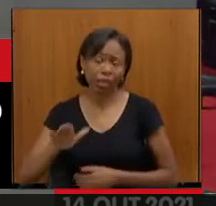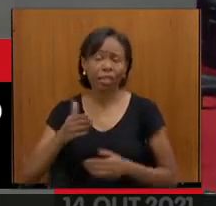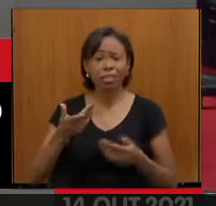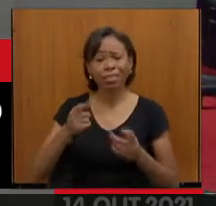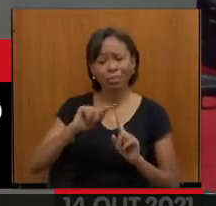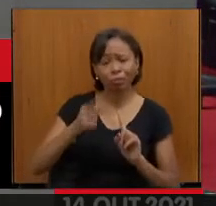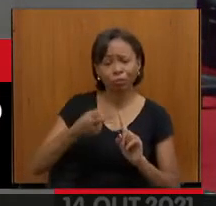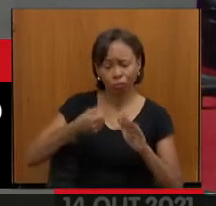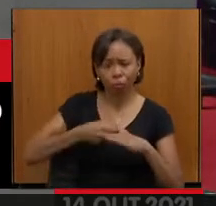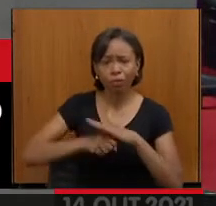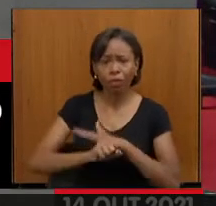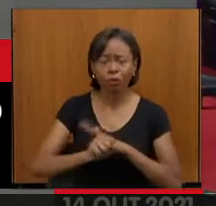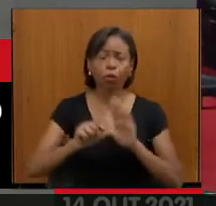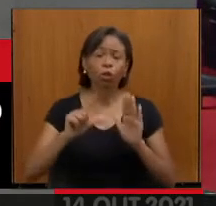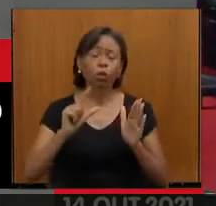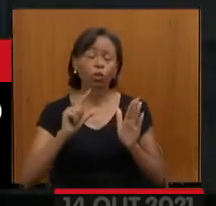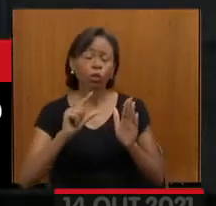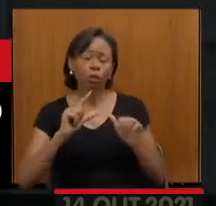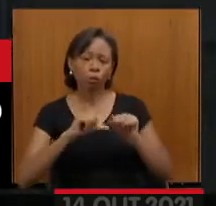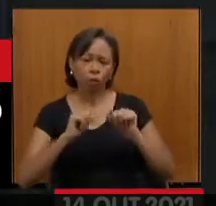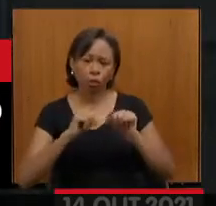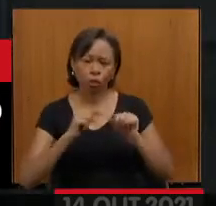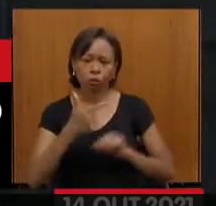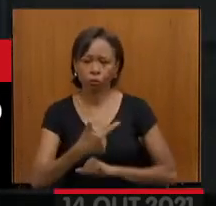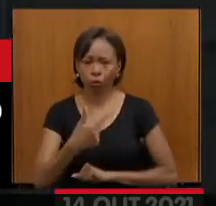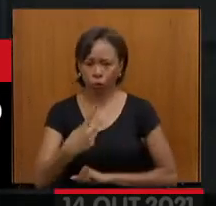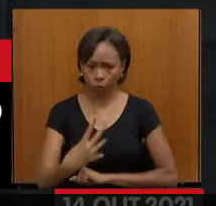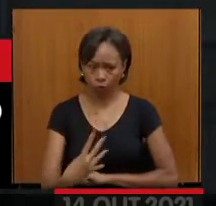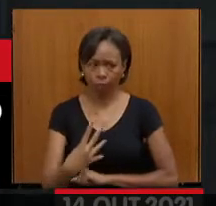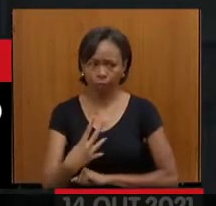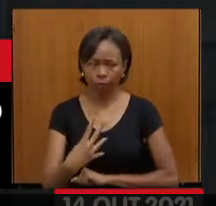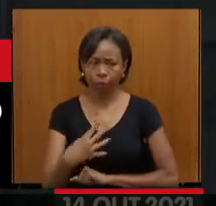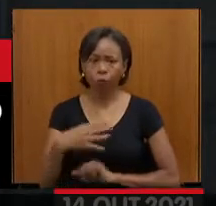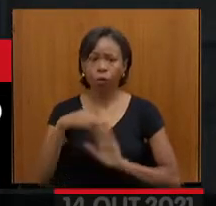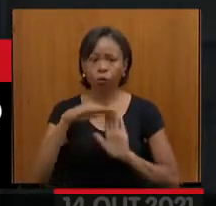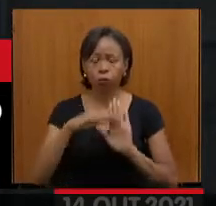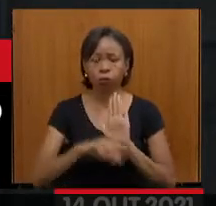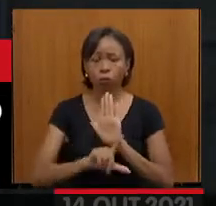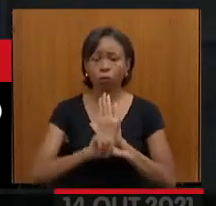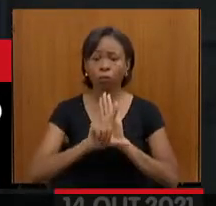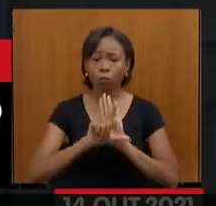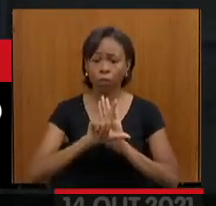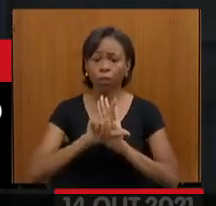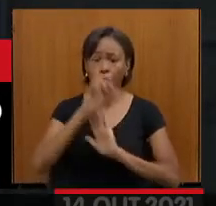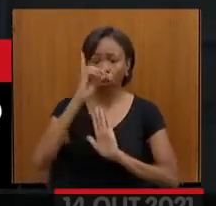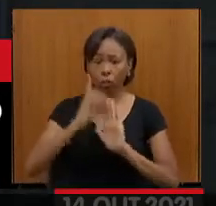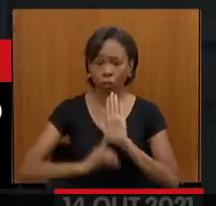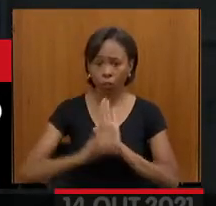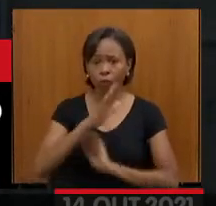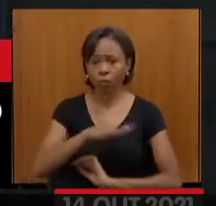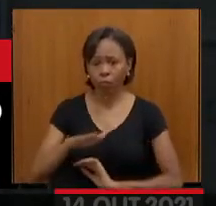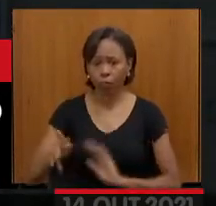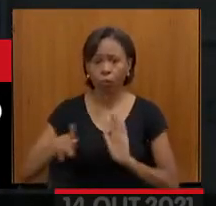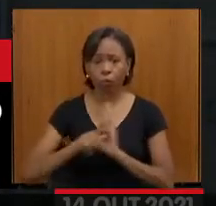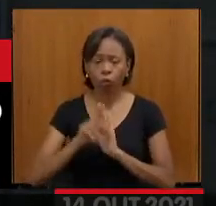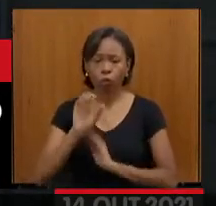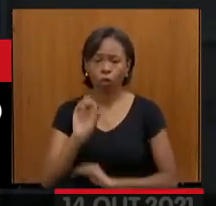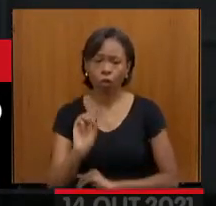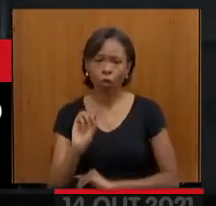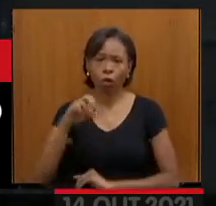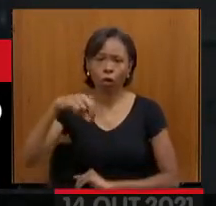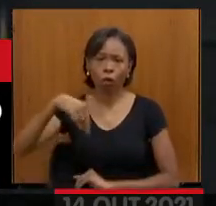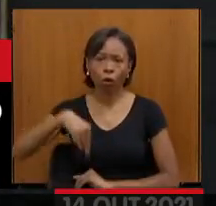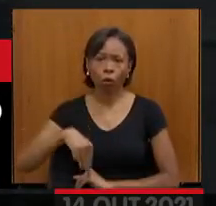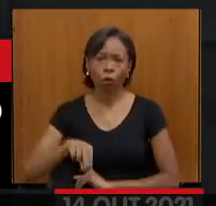preceituado no artigo 24 da Convenção sobre os Direitos da Criança da ONU. Que o Estado brasileiro detém o